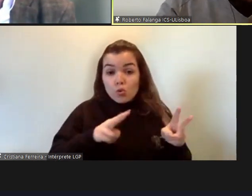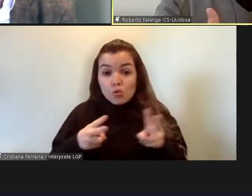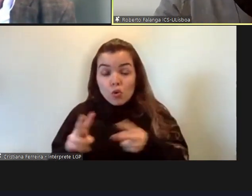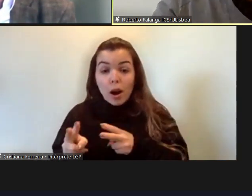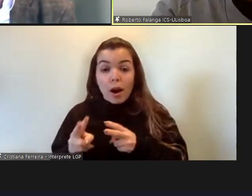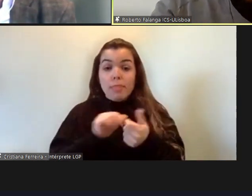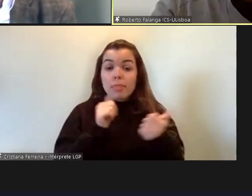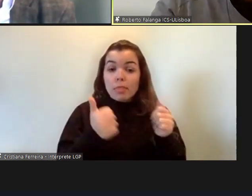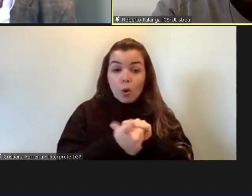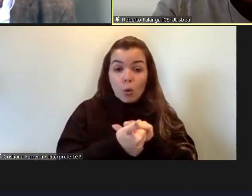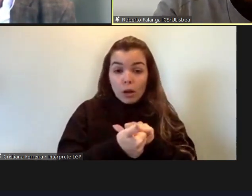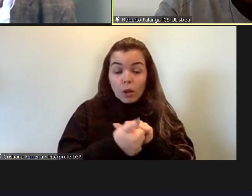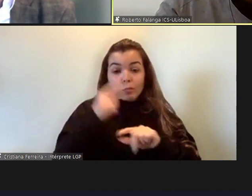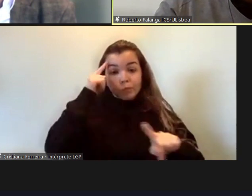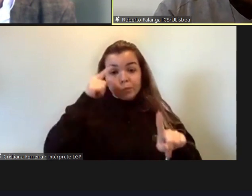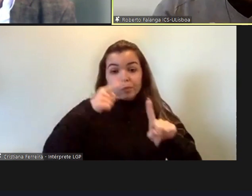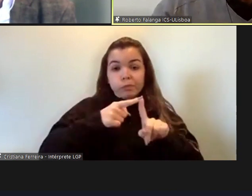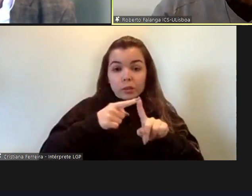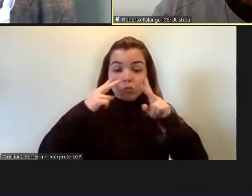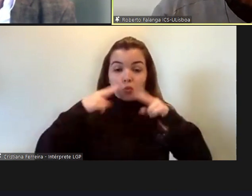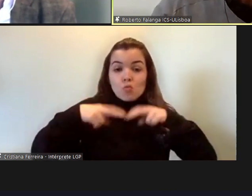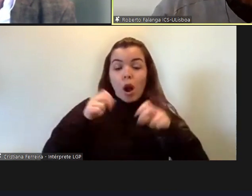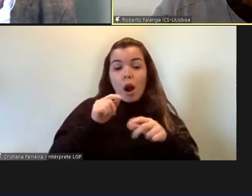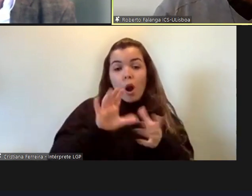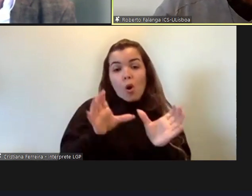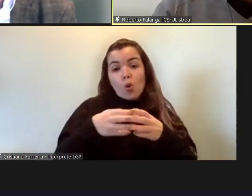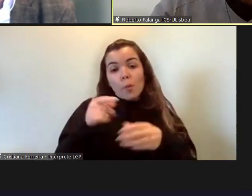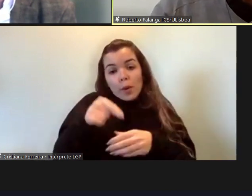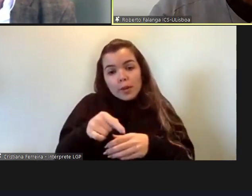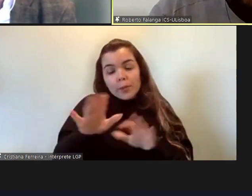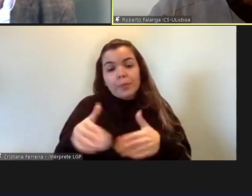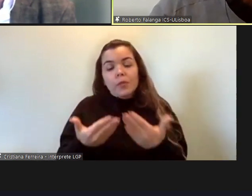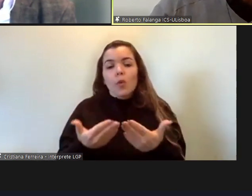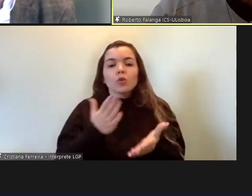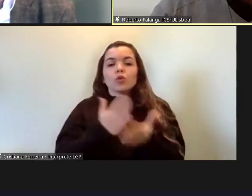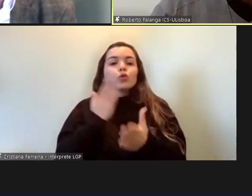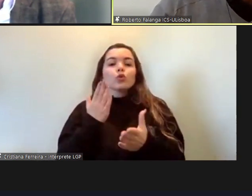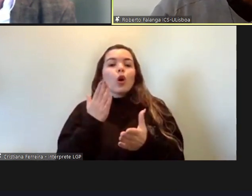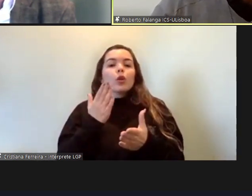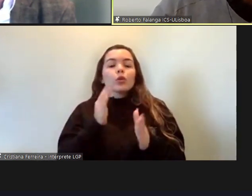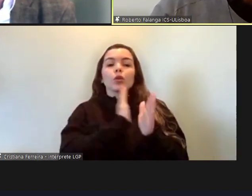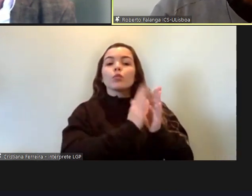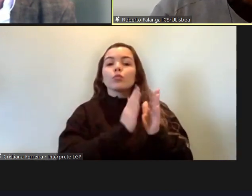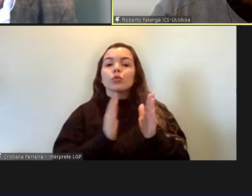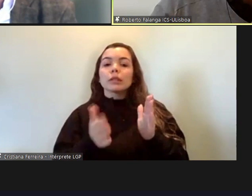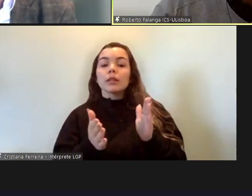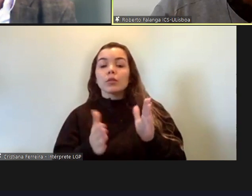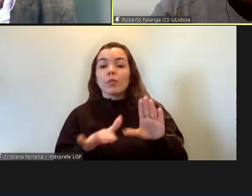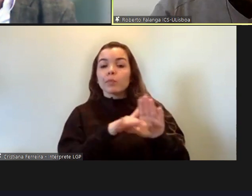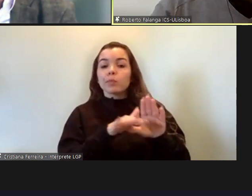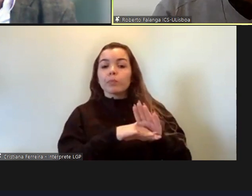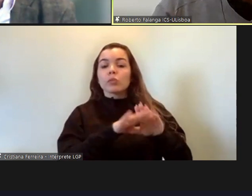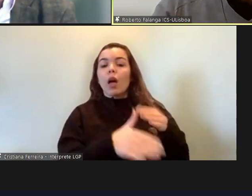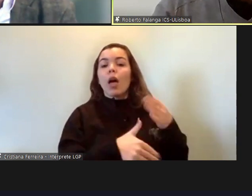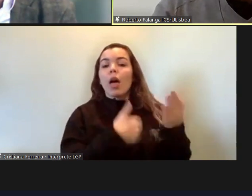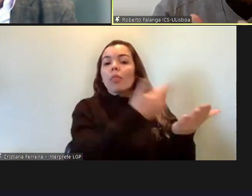ir ao encontro destes grupos. E, portanto, é preciso que, ou seja, não basta lançar um processo participativo para que haja participação.